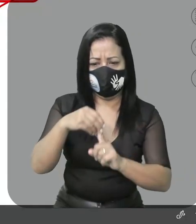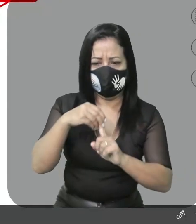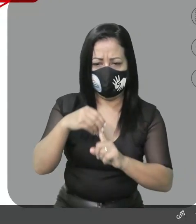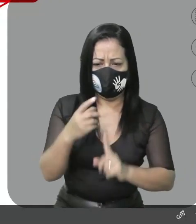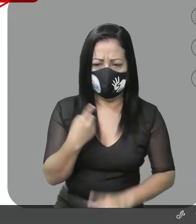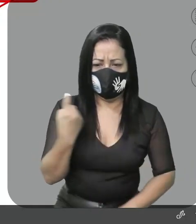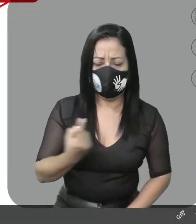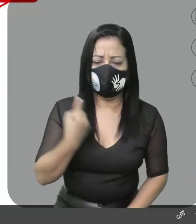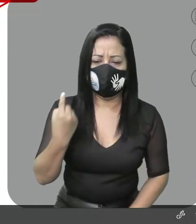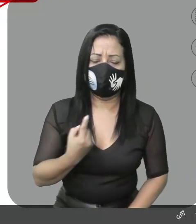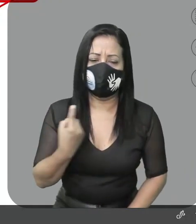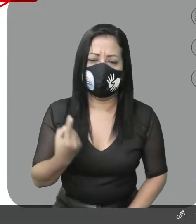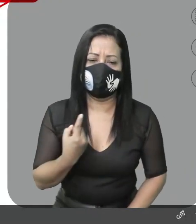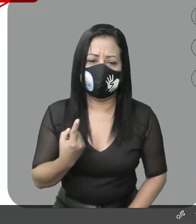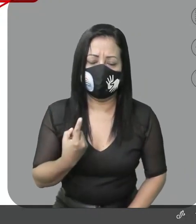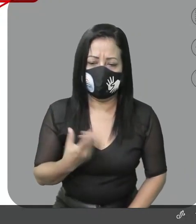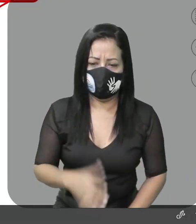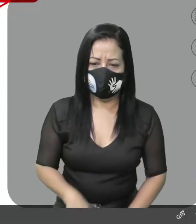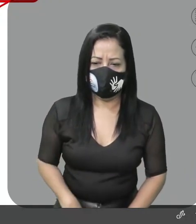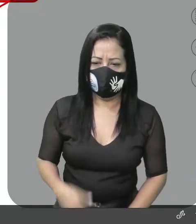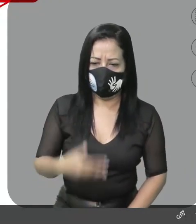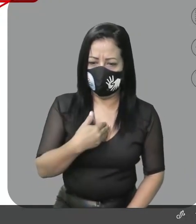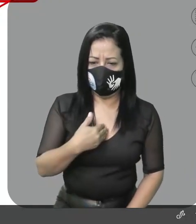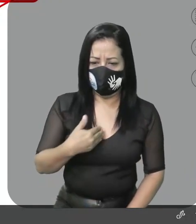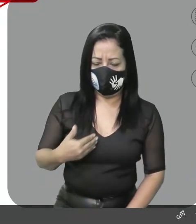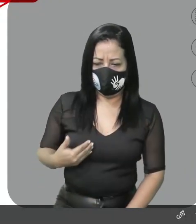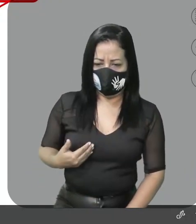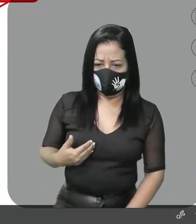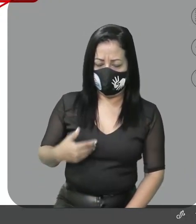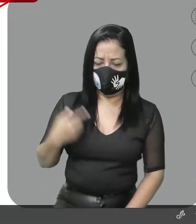Autonomia. Se autogovernavam.